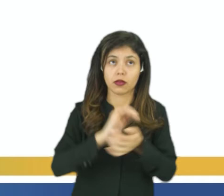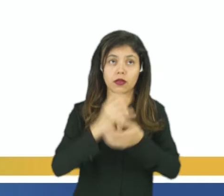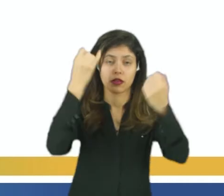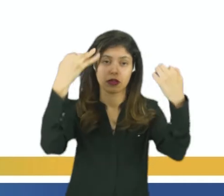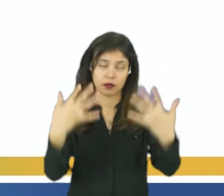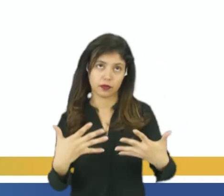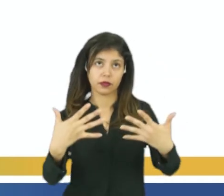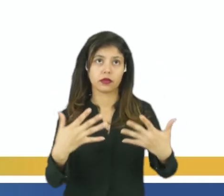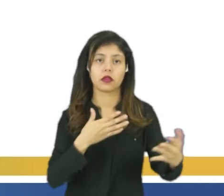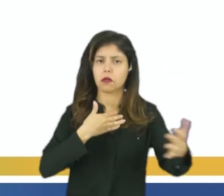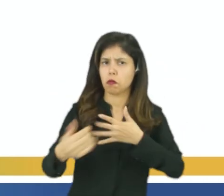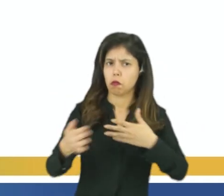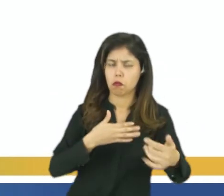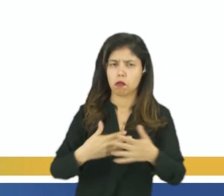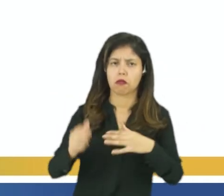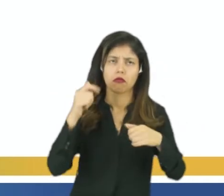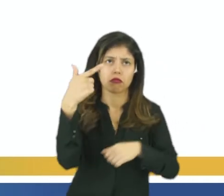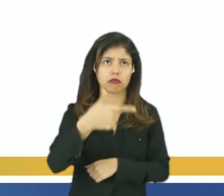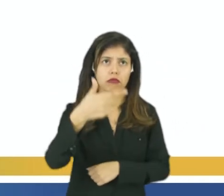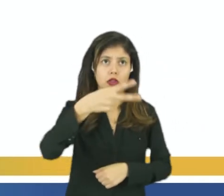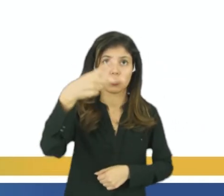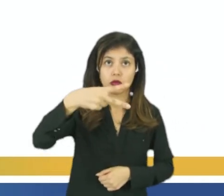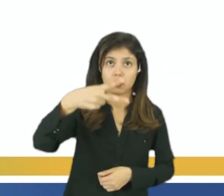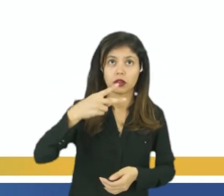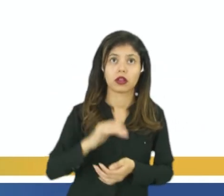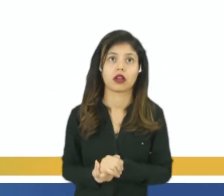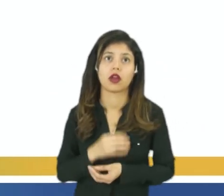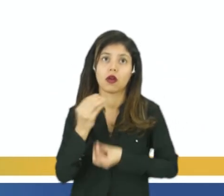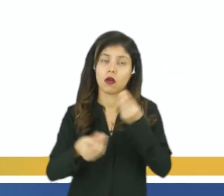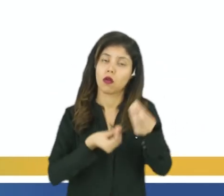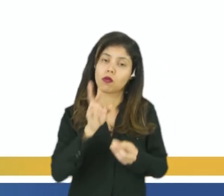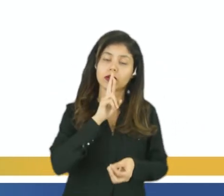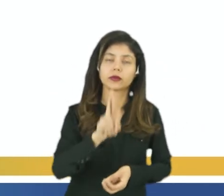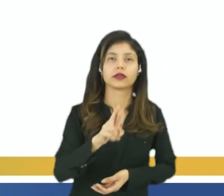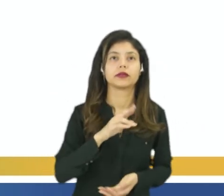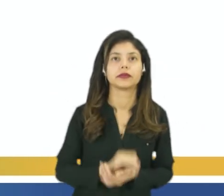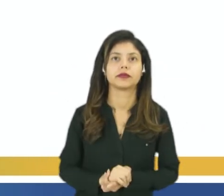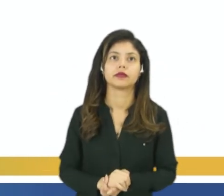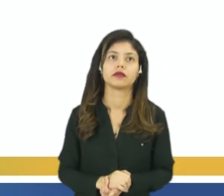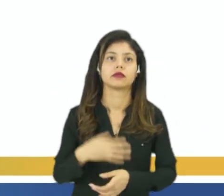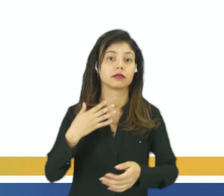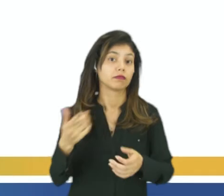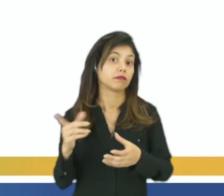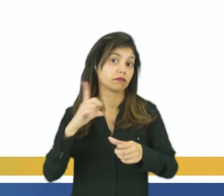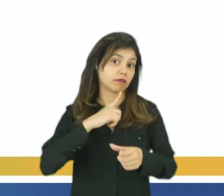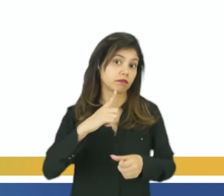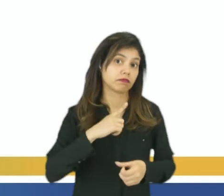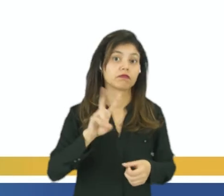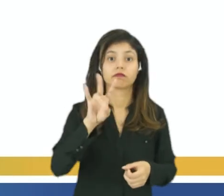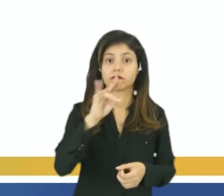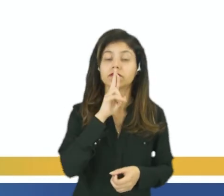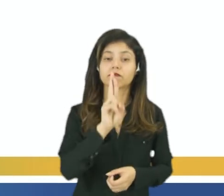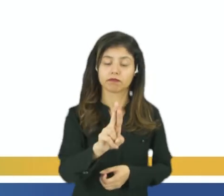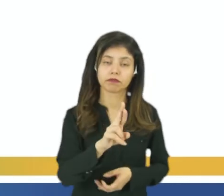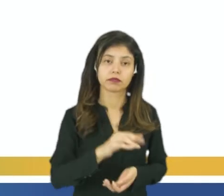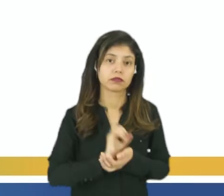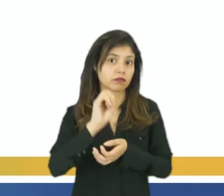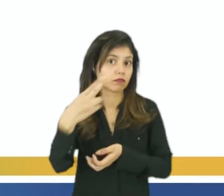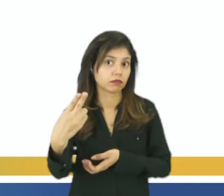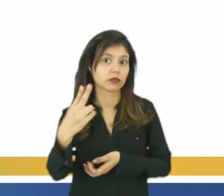admite qualquer núpula de reais como solução. Ou seja, ela terá uma solução.